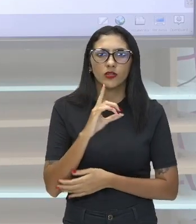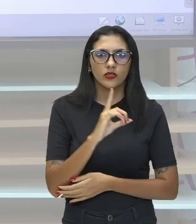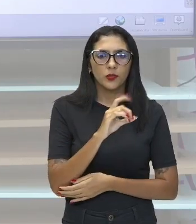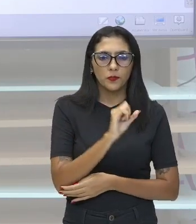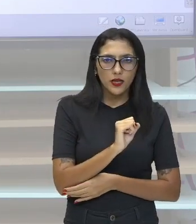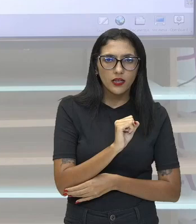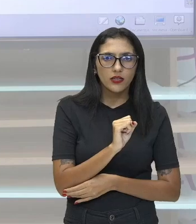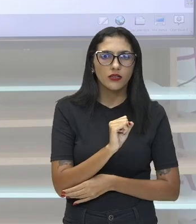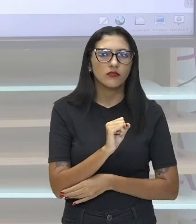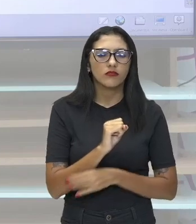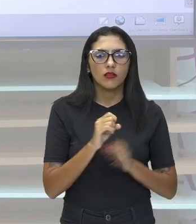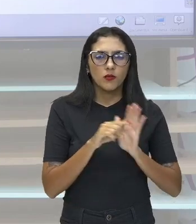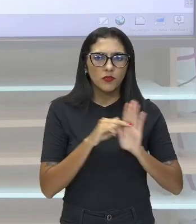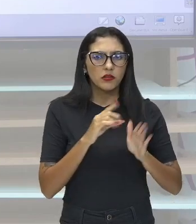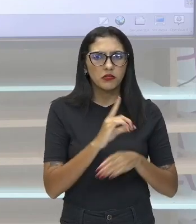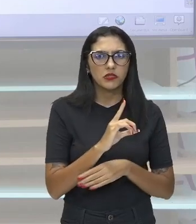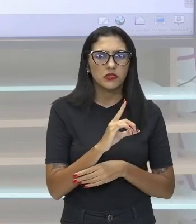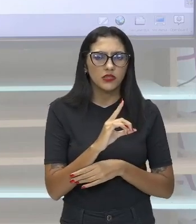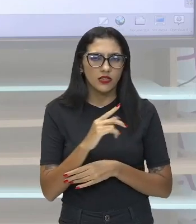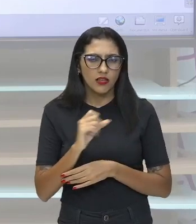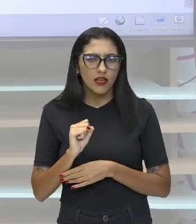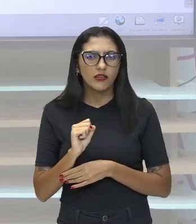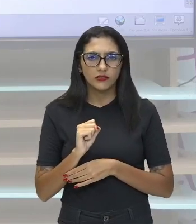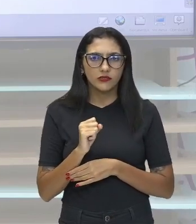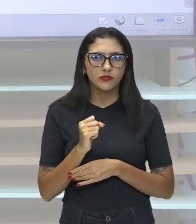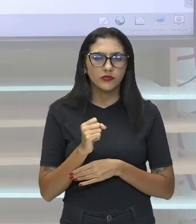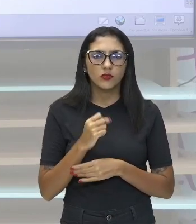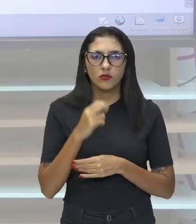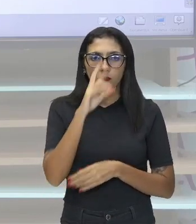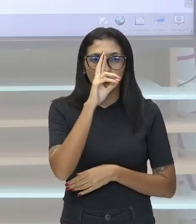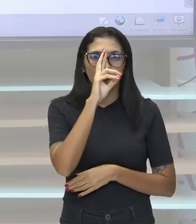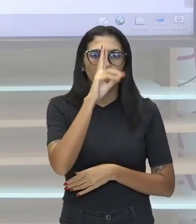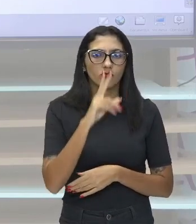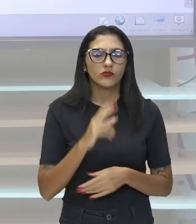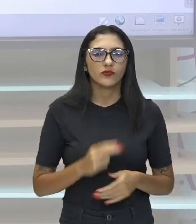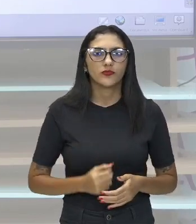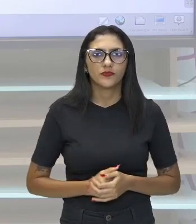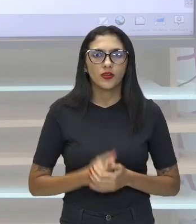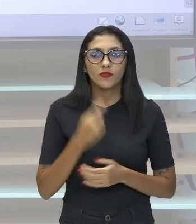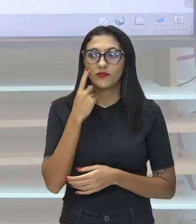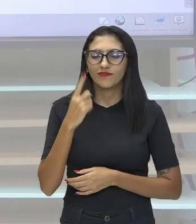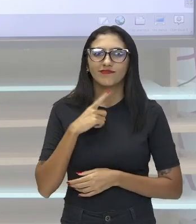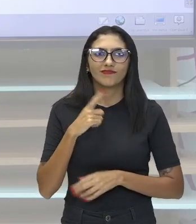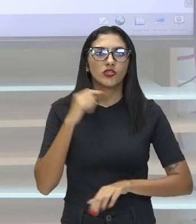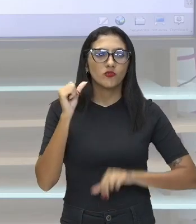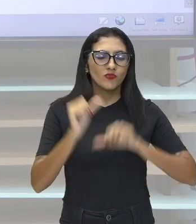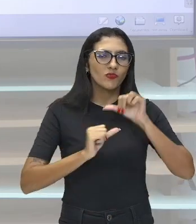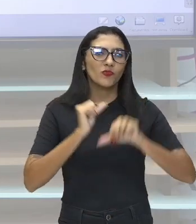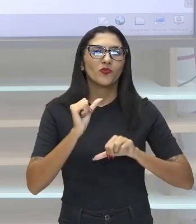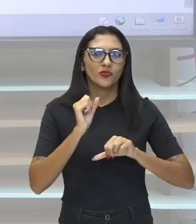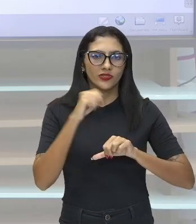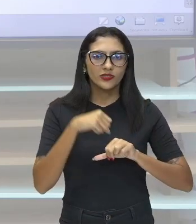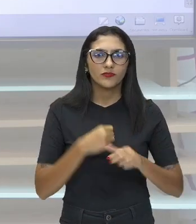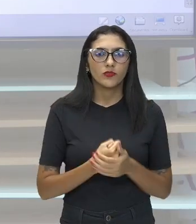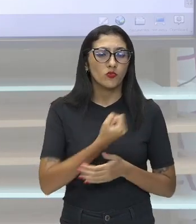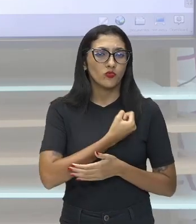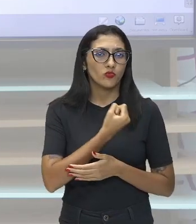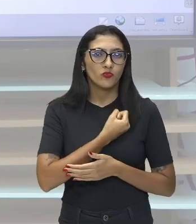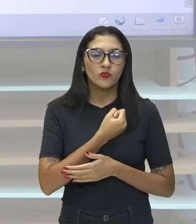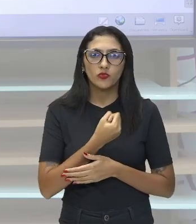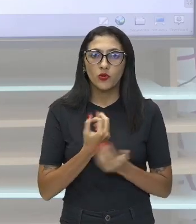129. Ok? Mas o resultado correto é esse aqui.